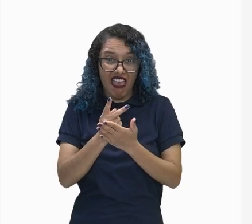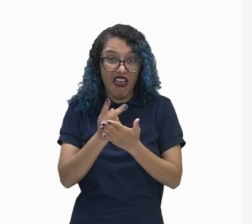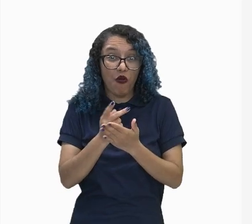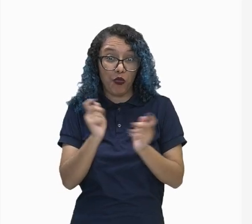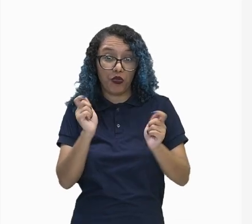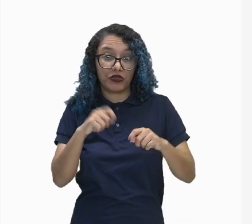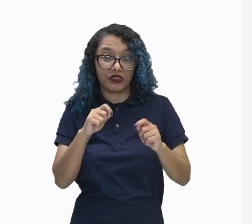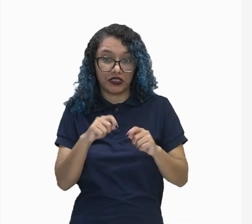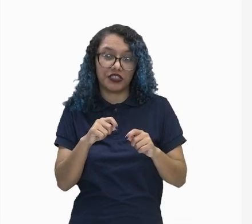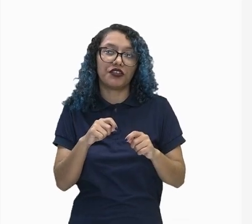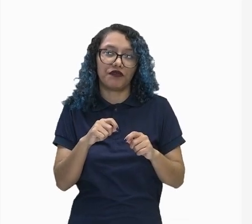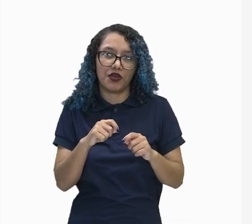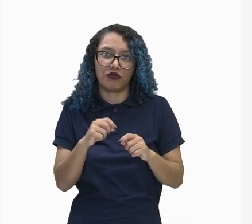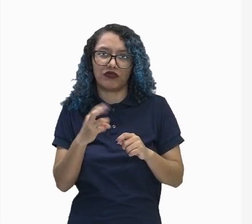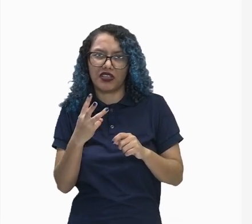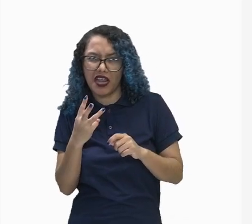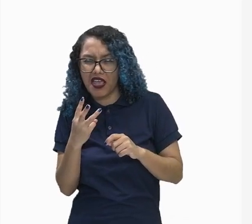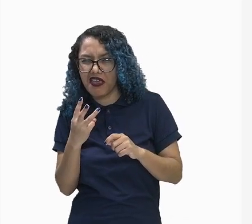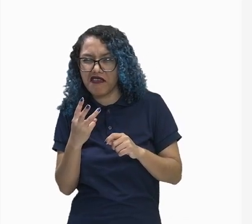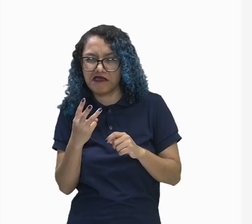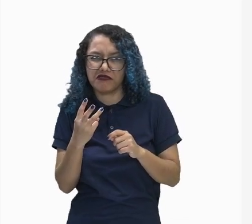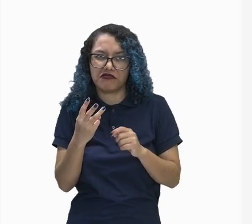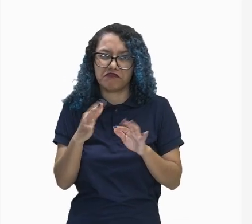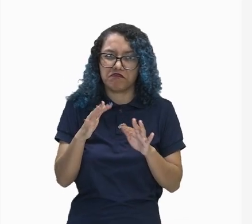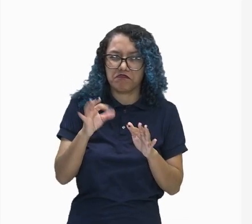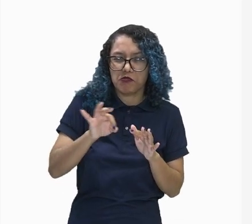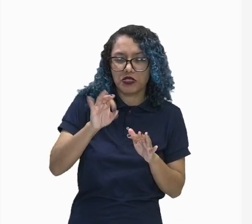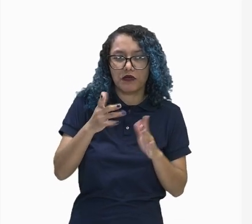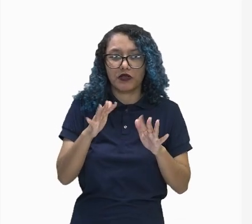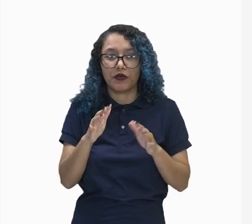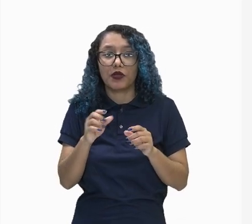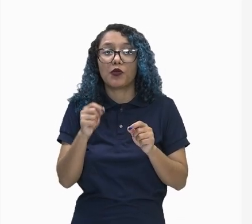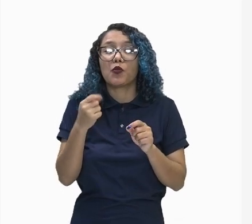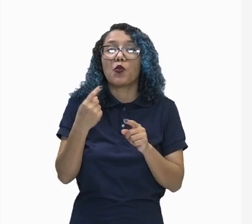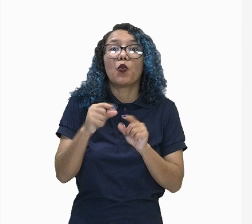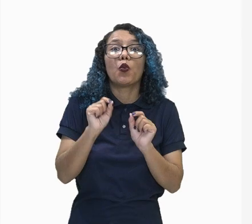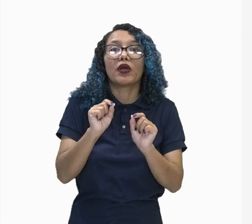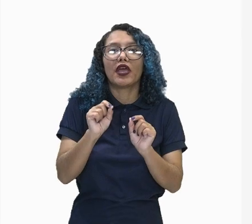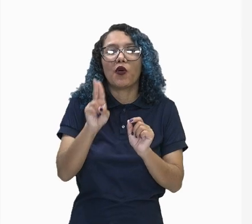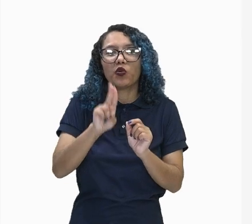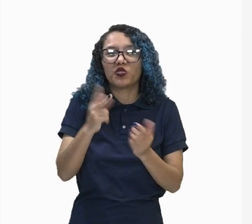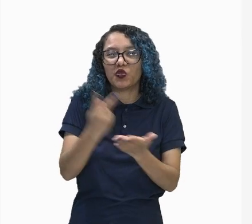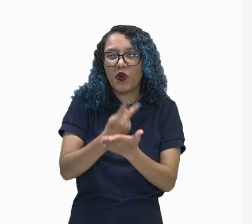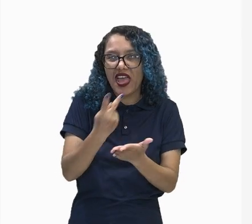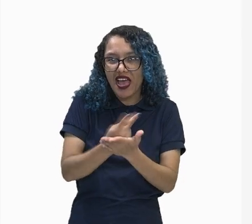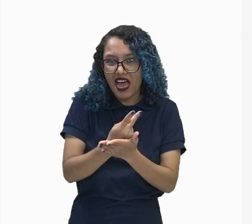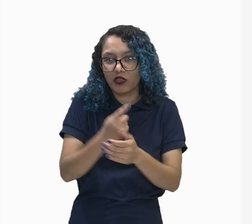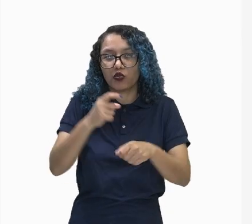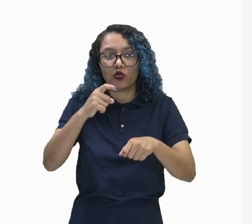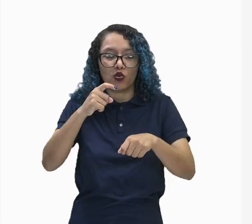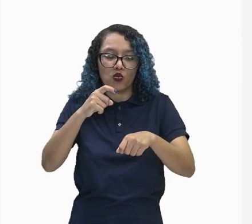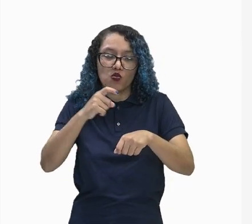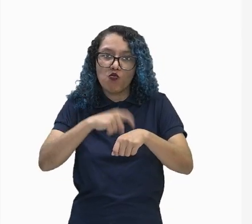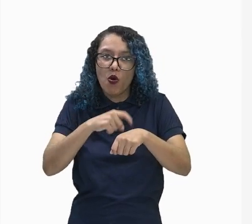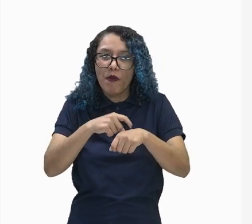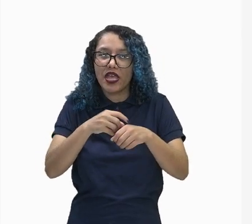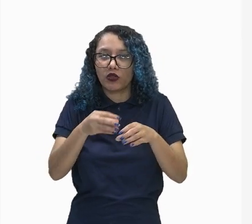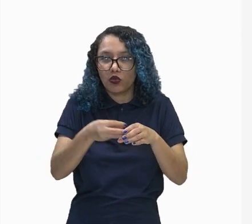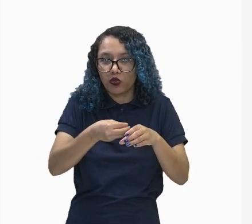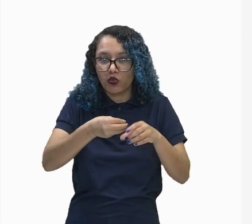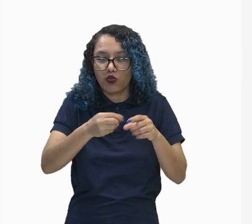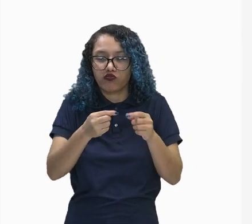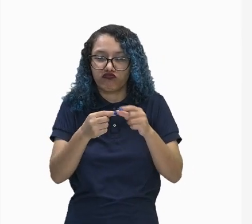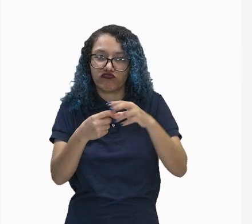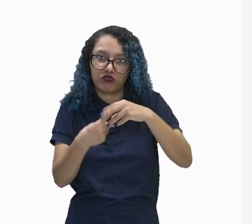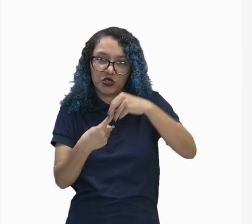21%, que geralmente é ocasionado por erros durante a colocação ou a retirada da camisinha, né? Então,